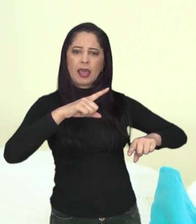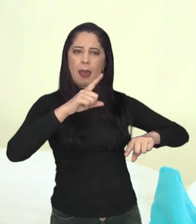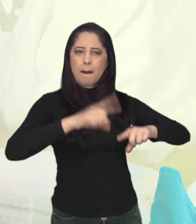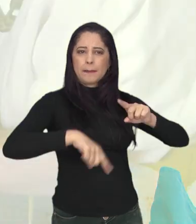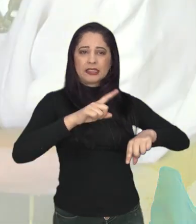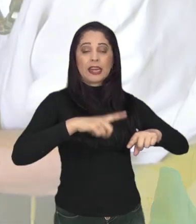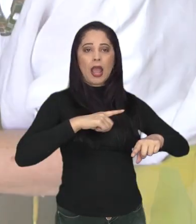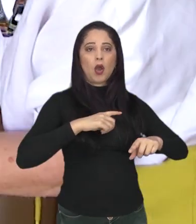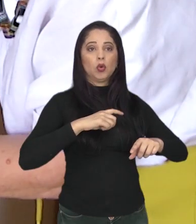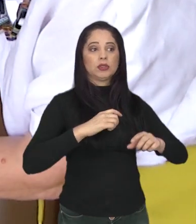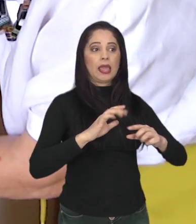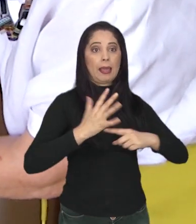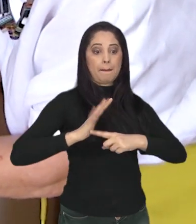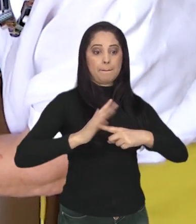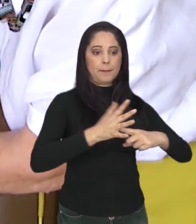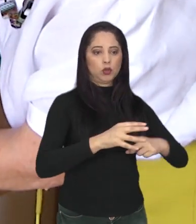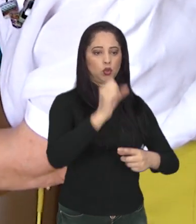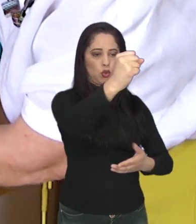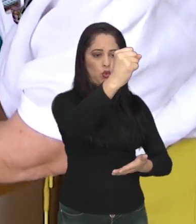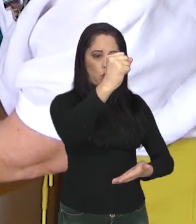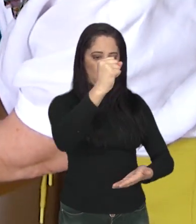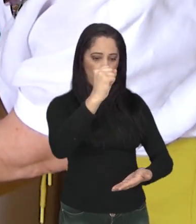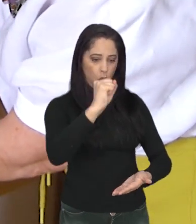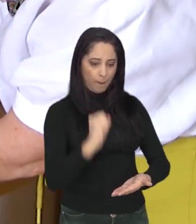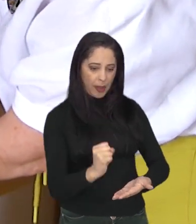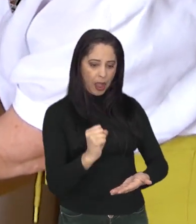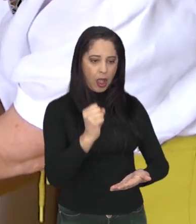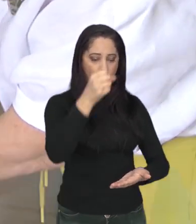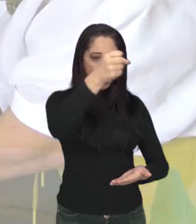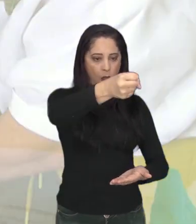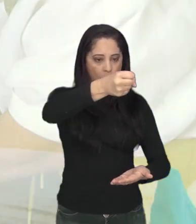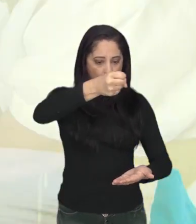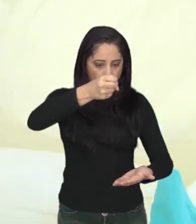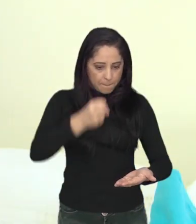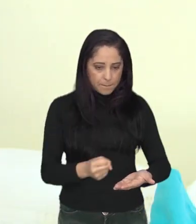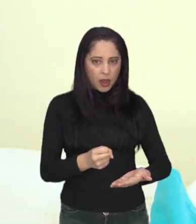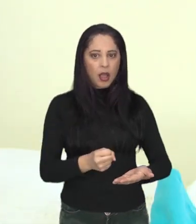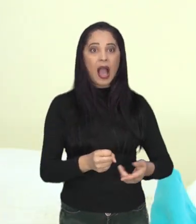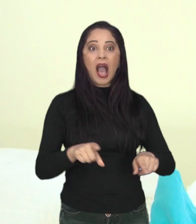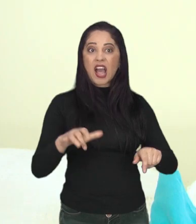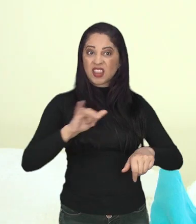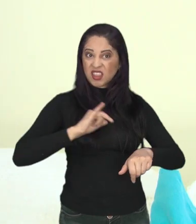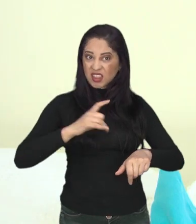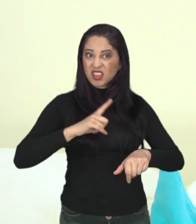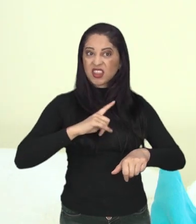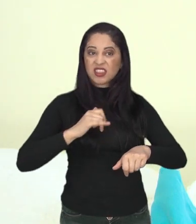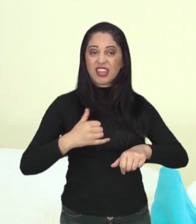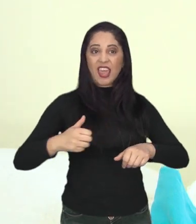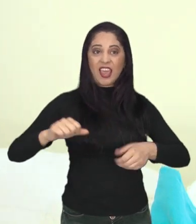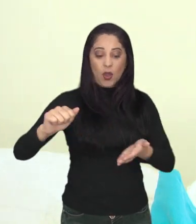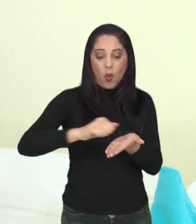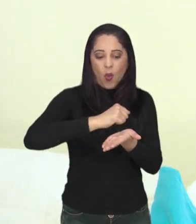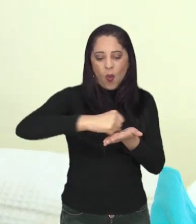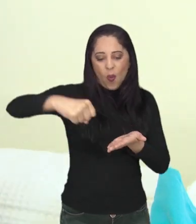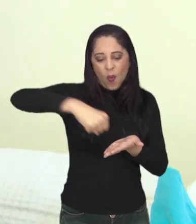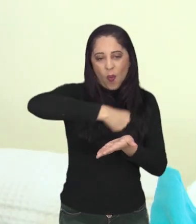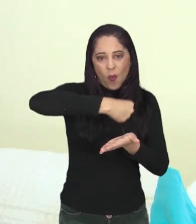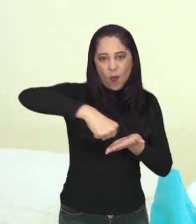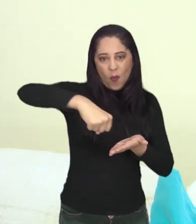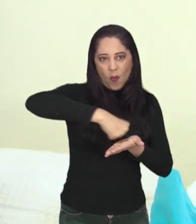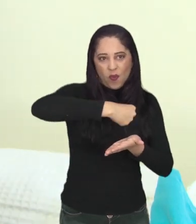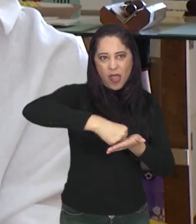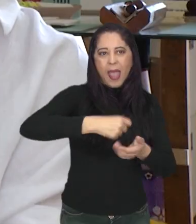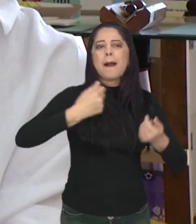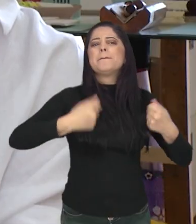equipamento aquela prensa tem outras coisas que precisam para eu vir um ferro ali para passar não sei